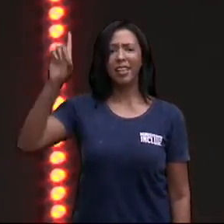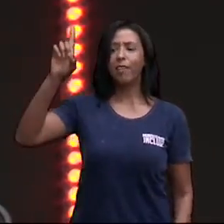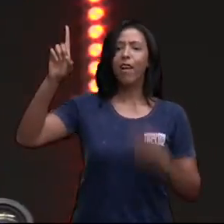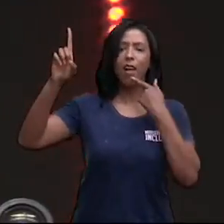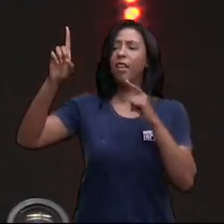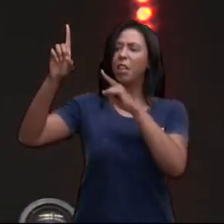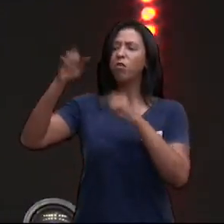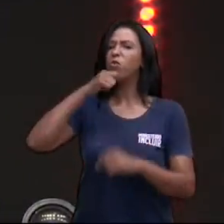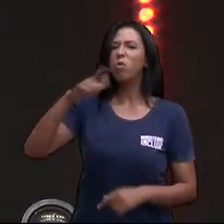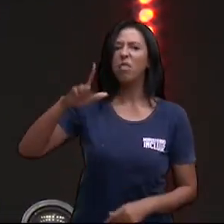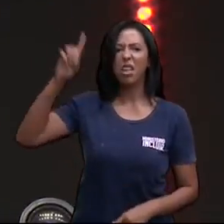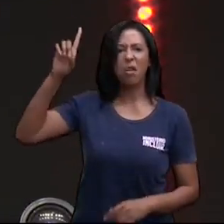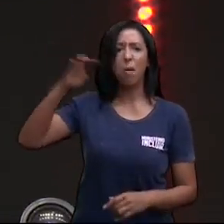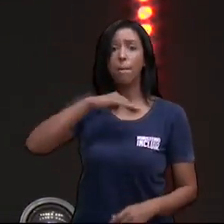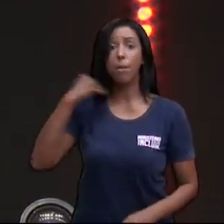alguém